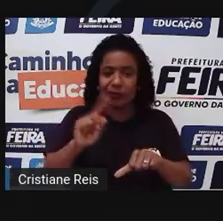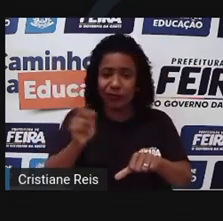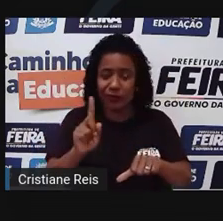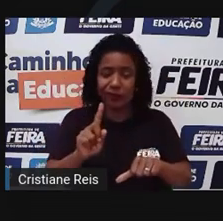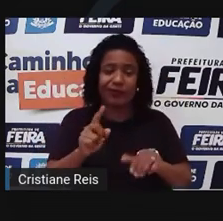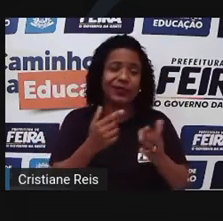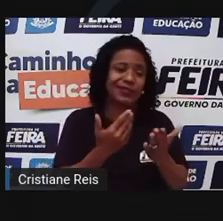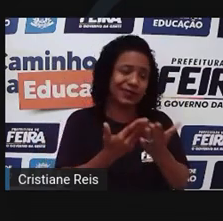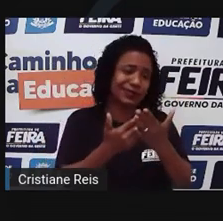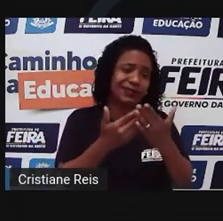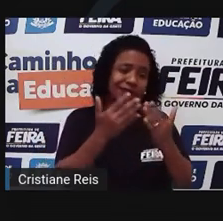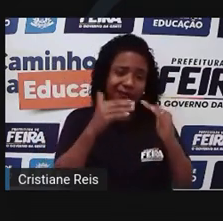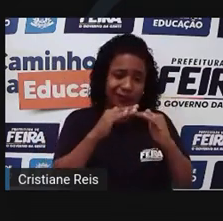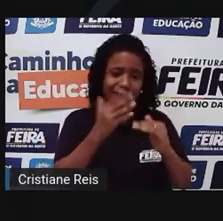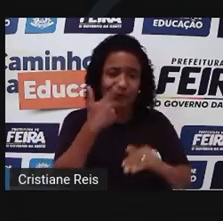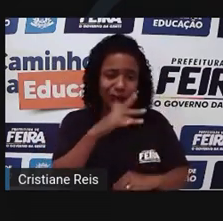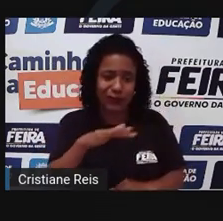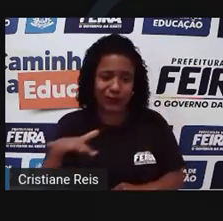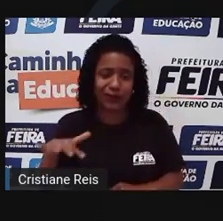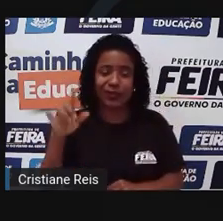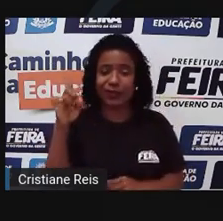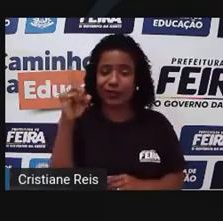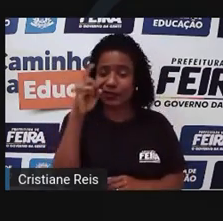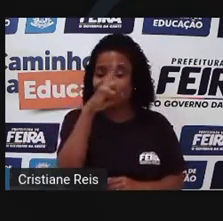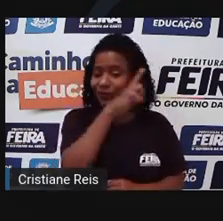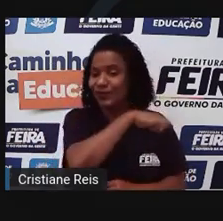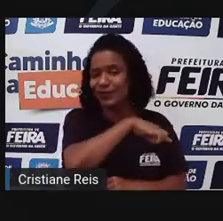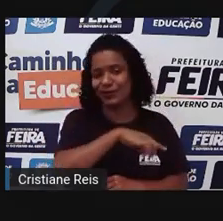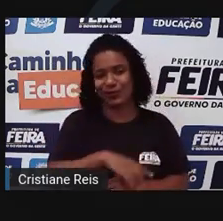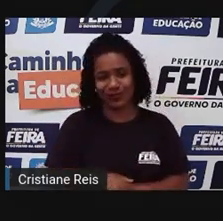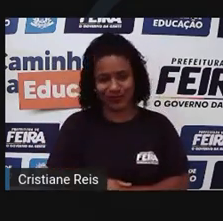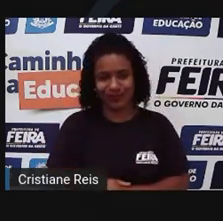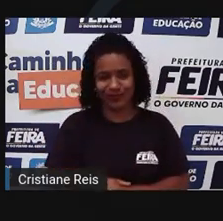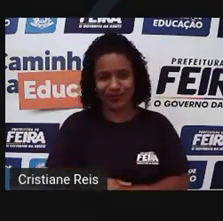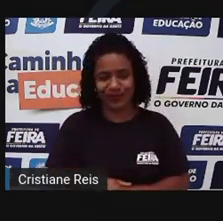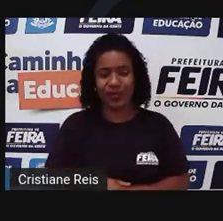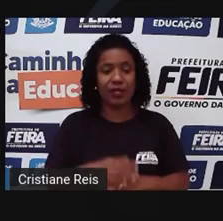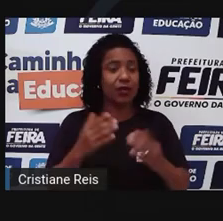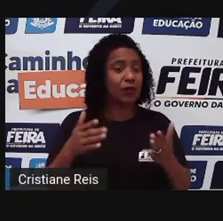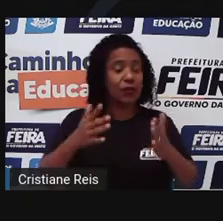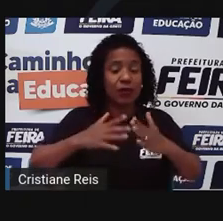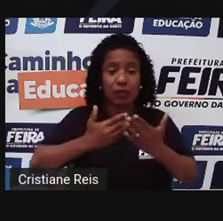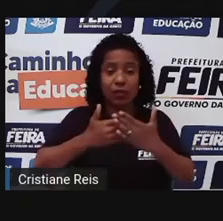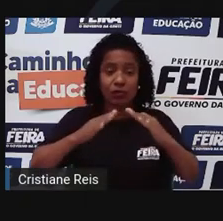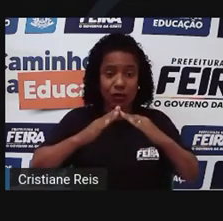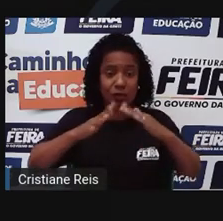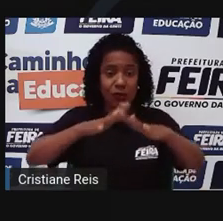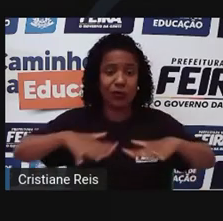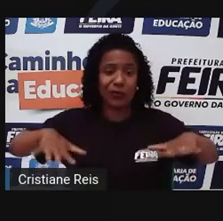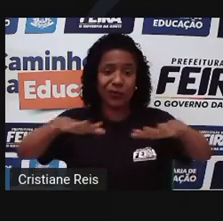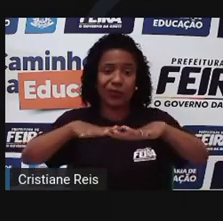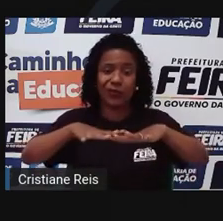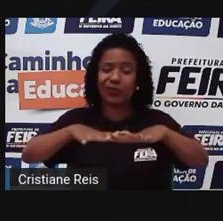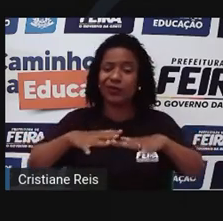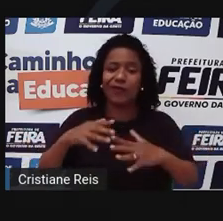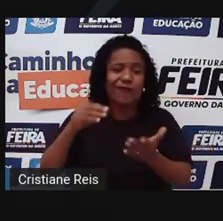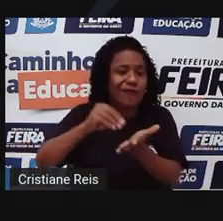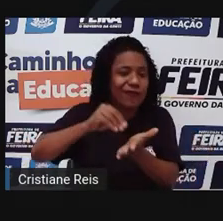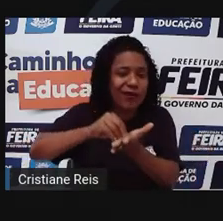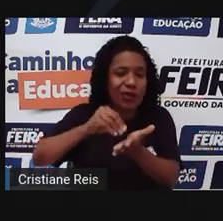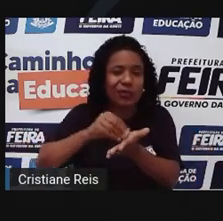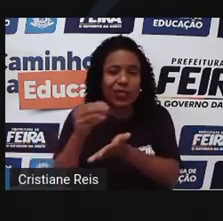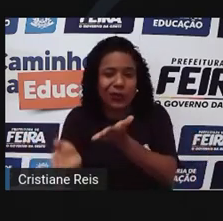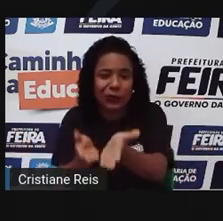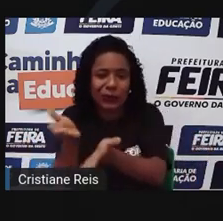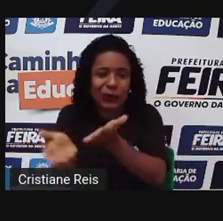escolas passa muito por ser o espaço escolar um espaço que não é um espaço acolhedor, né? Então, acho